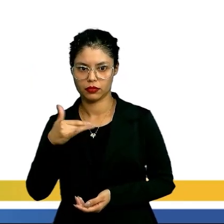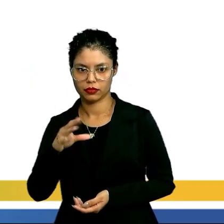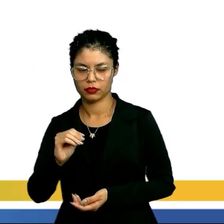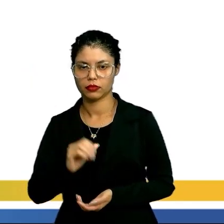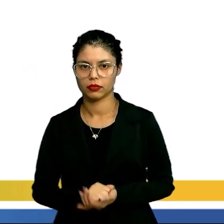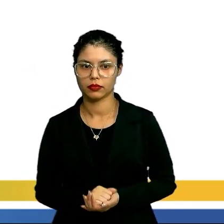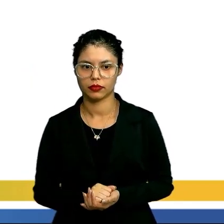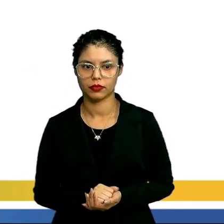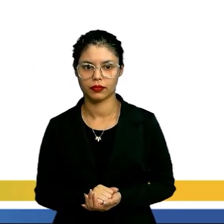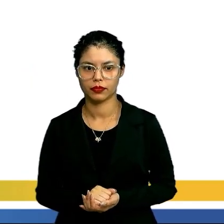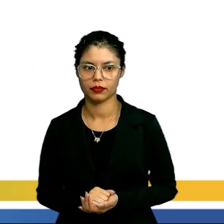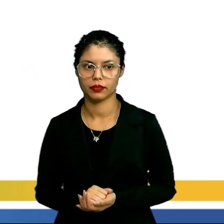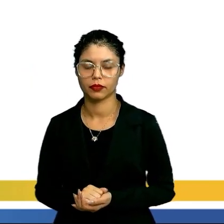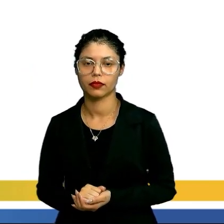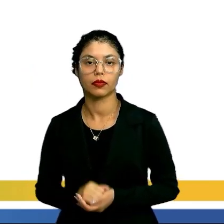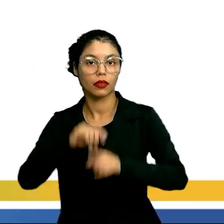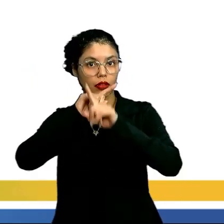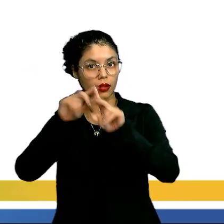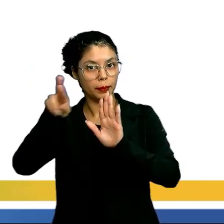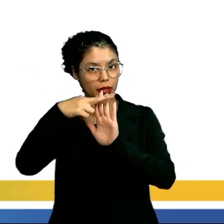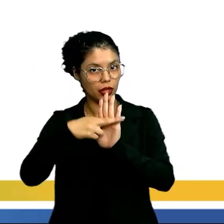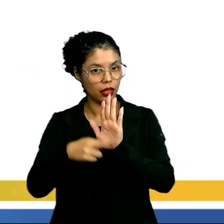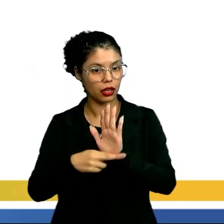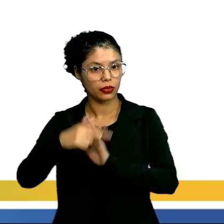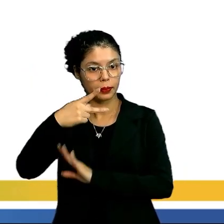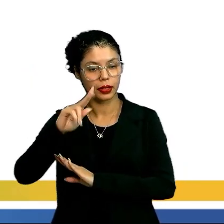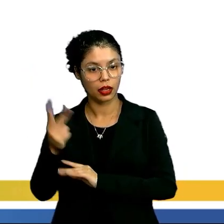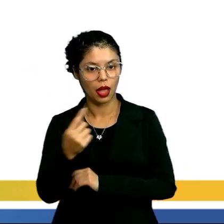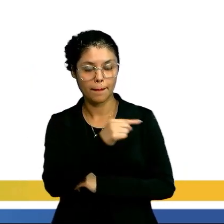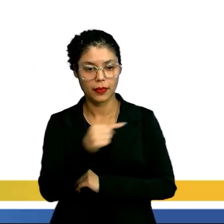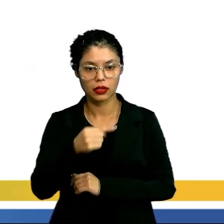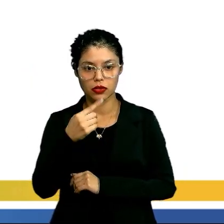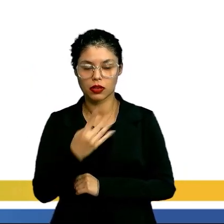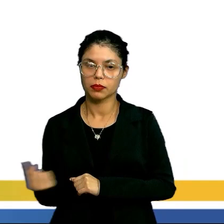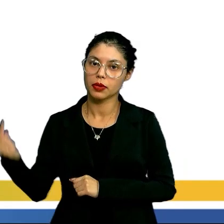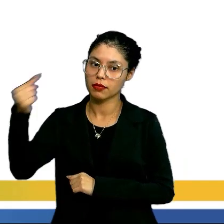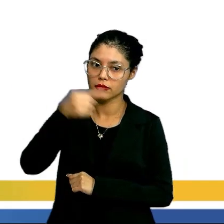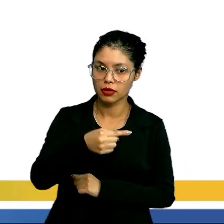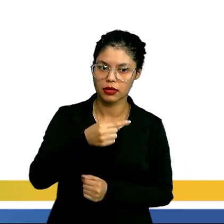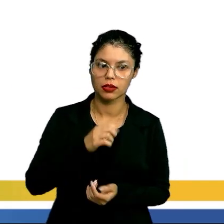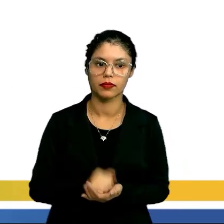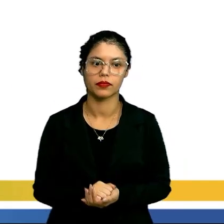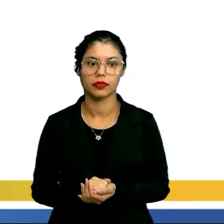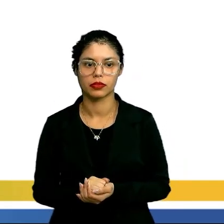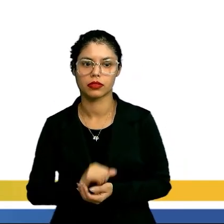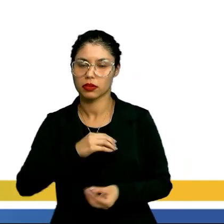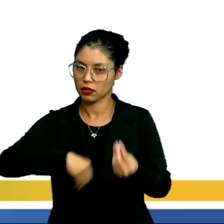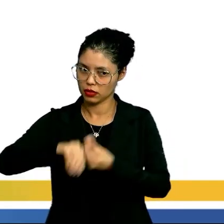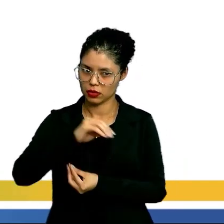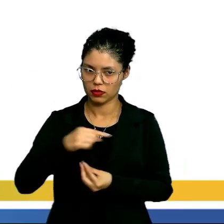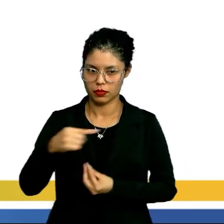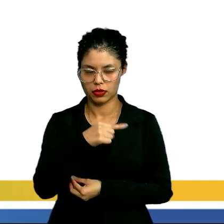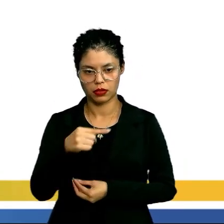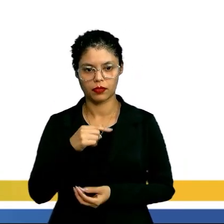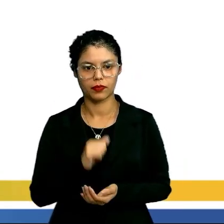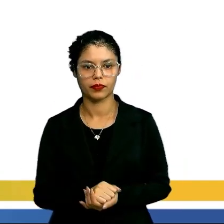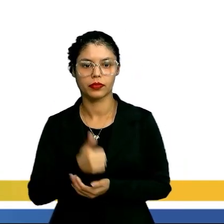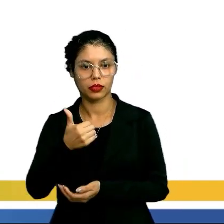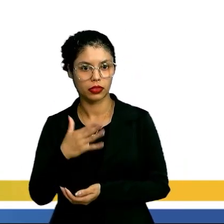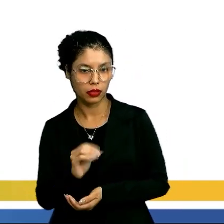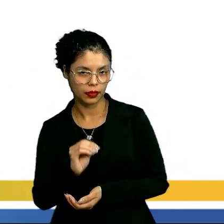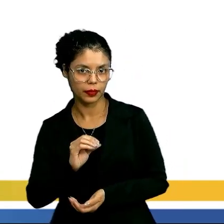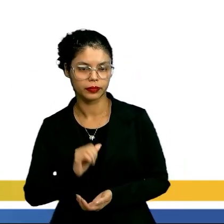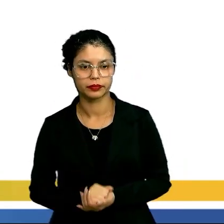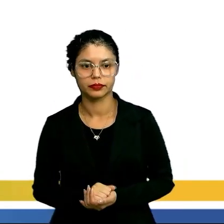menos 4. Aí, pela regra do pH, vem esse menos 4 para frente, vai reagir com menos 4 vezes o log de